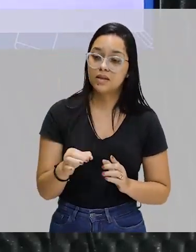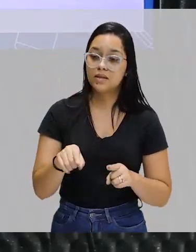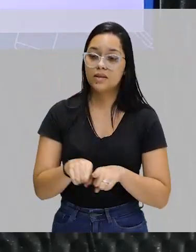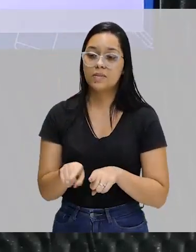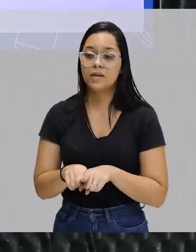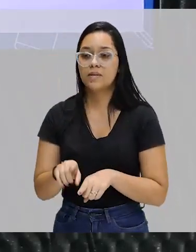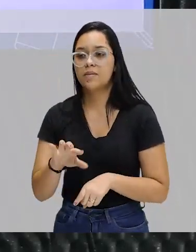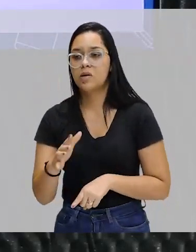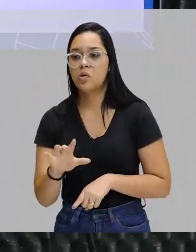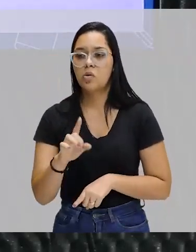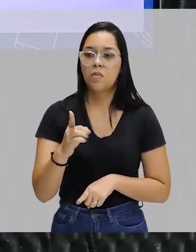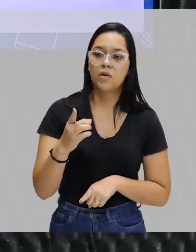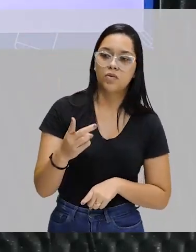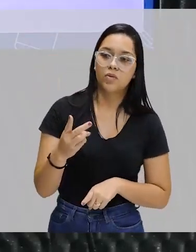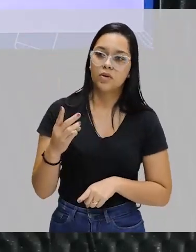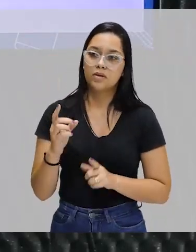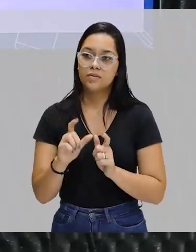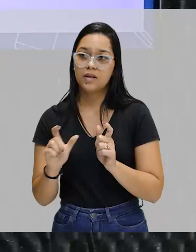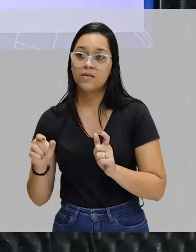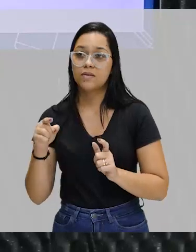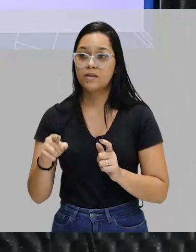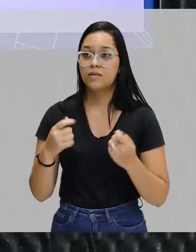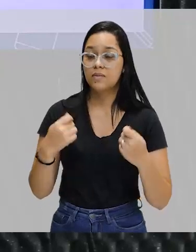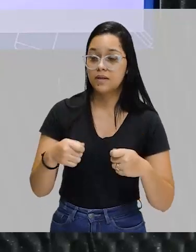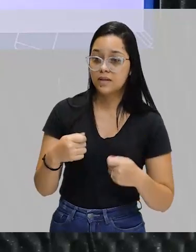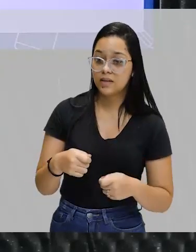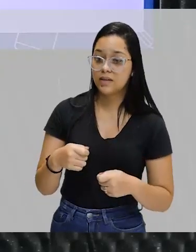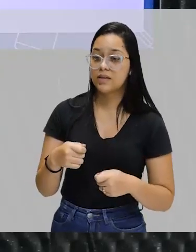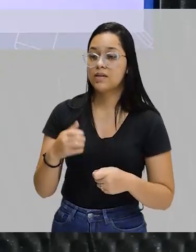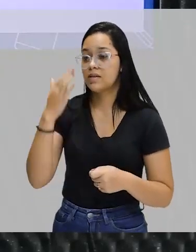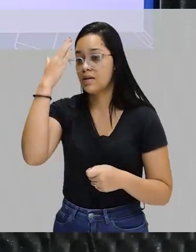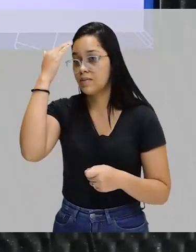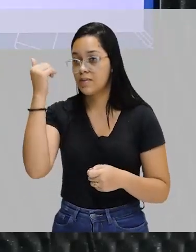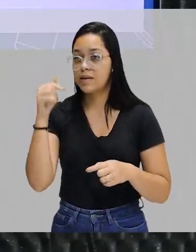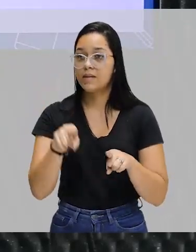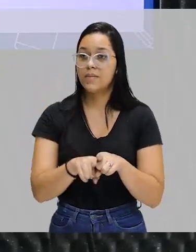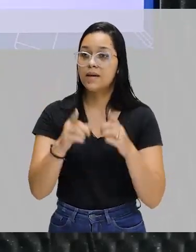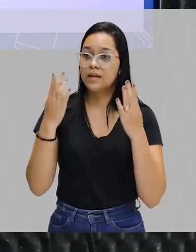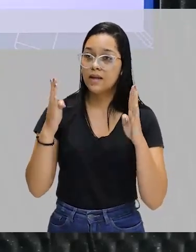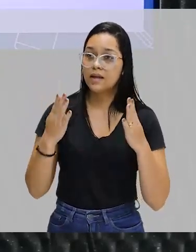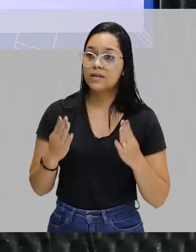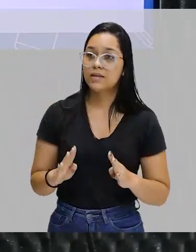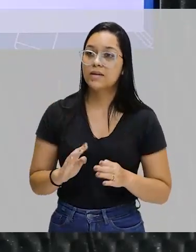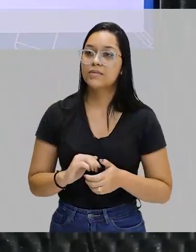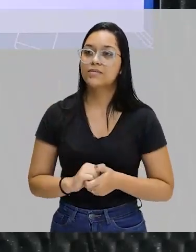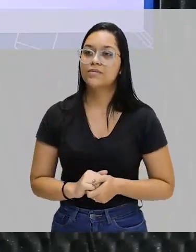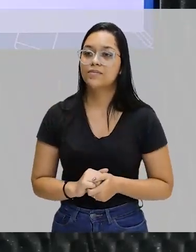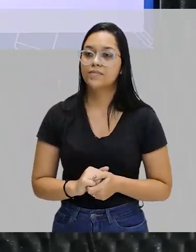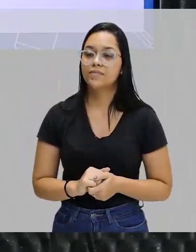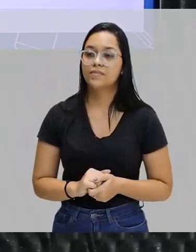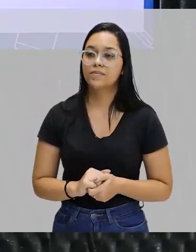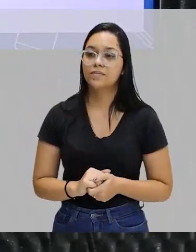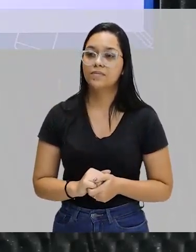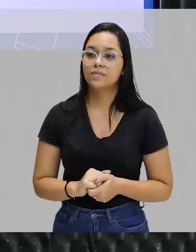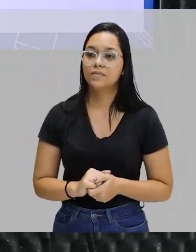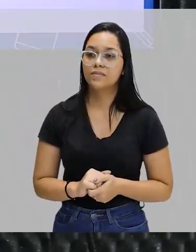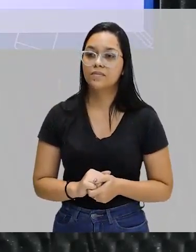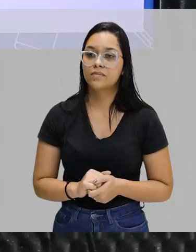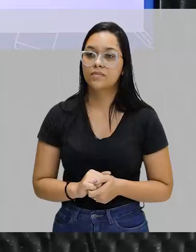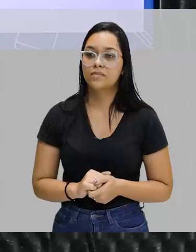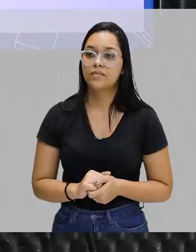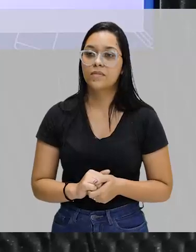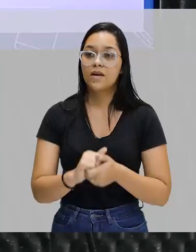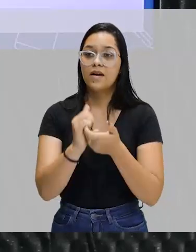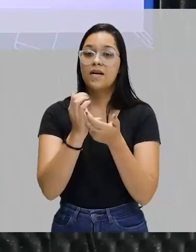e vai ficar ali uma ou duas palavras que você tem que definir melhor, tem que analisar melhor. Então, vamos lá, né? Há